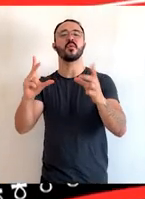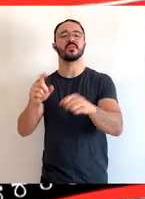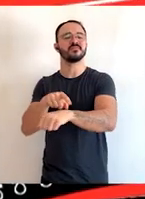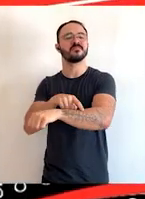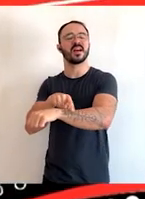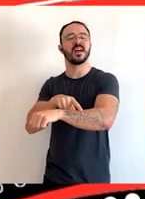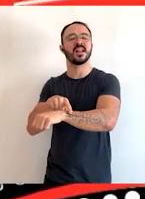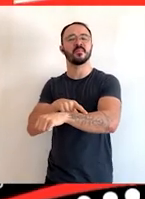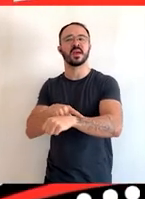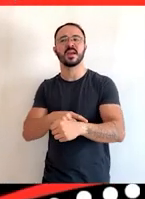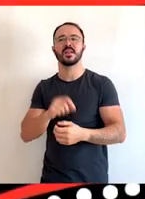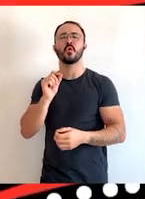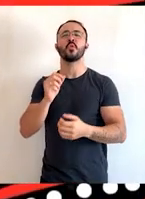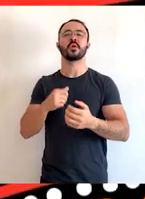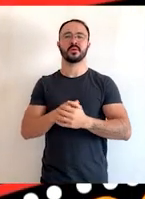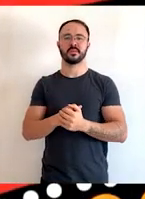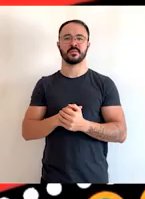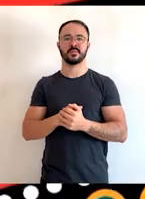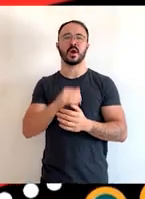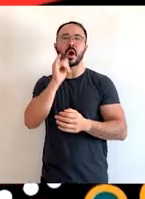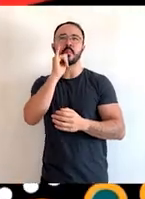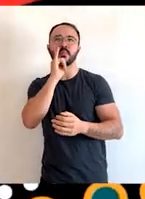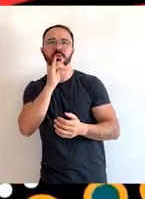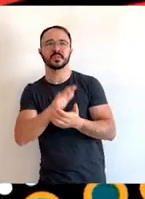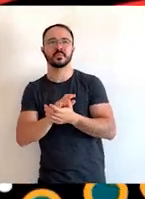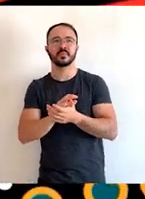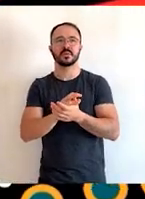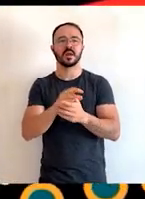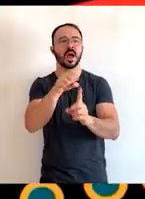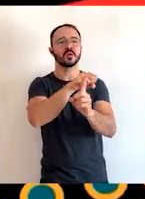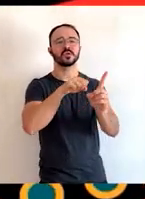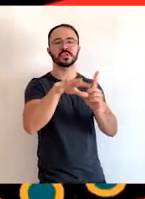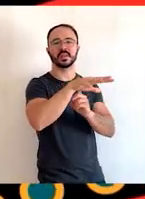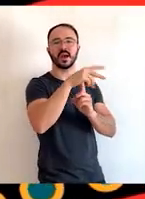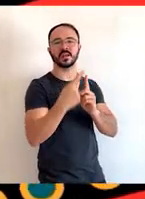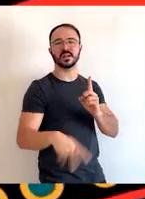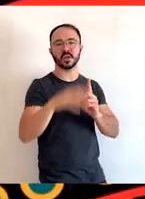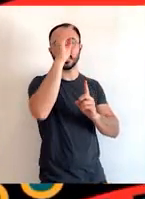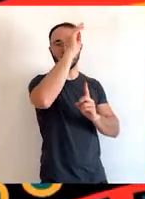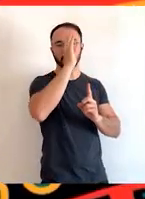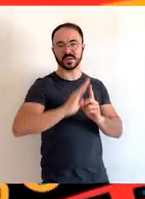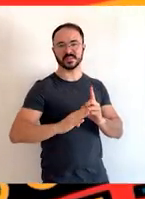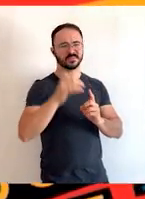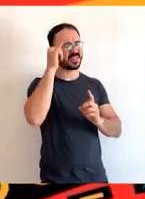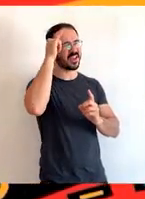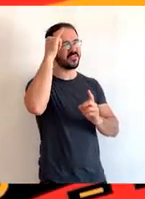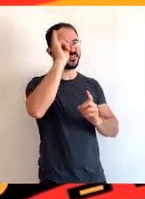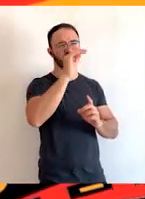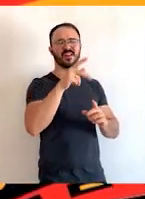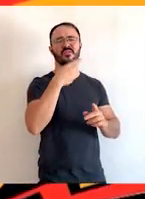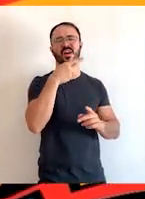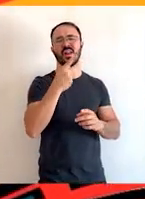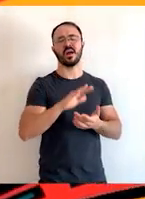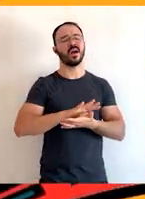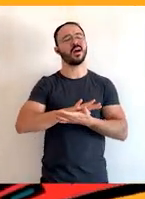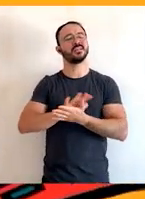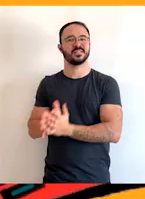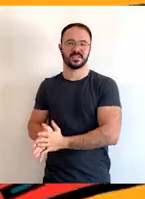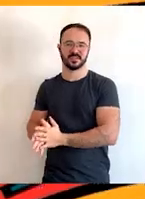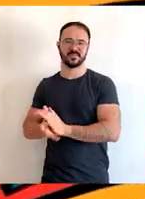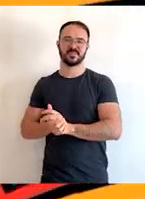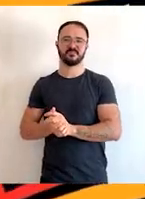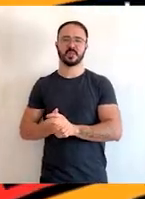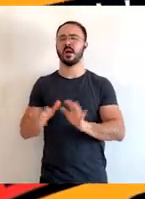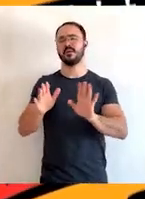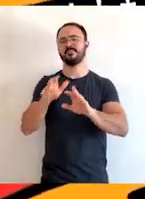supremacia racial é uma prática, né, adotada pela sociedade brasileira para a negação do racismo.